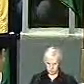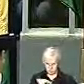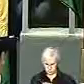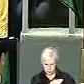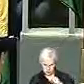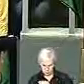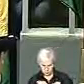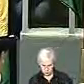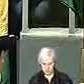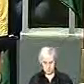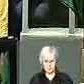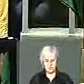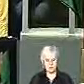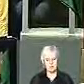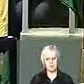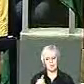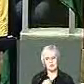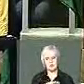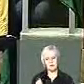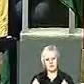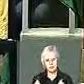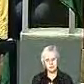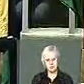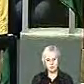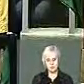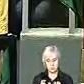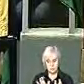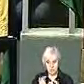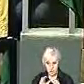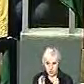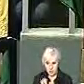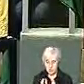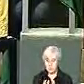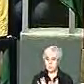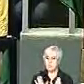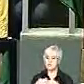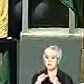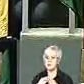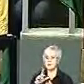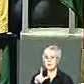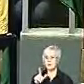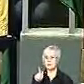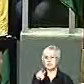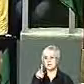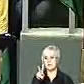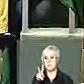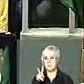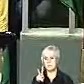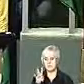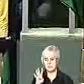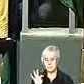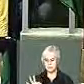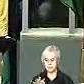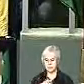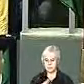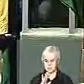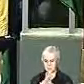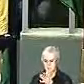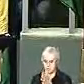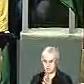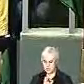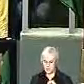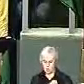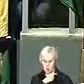Estejamos ao lado da comunidade e das pessoas LGBT que sofrem os crimes de ódio